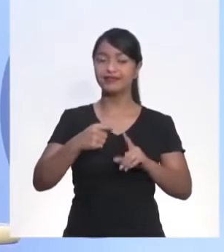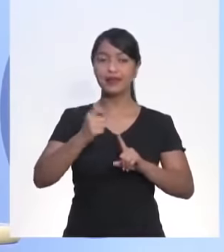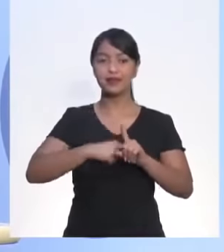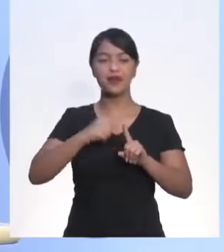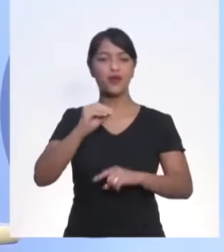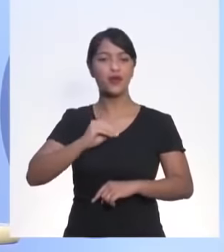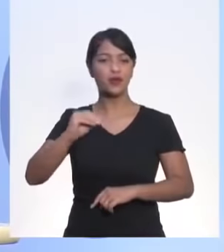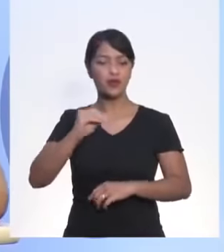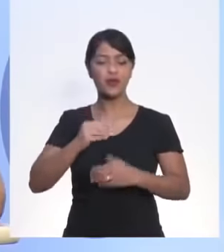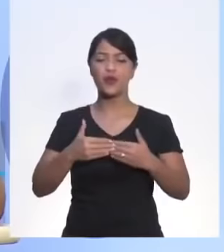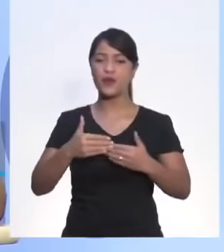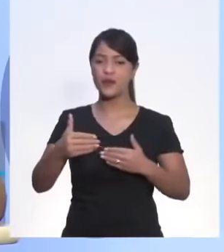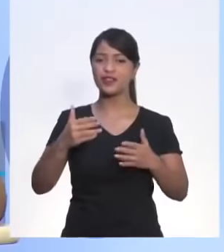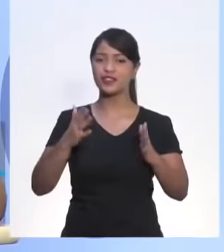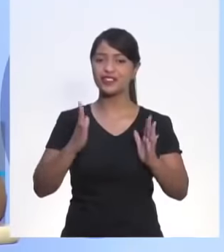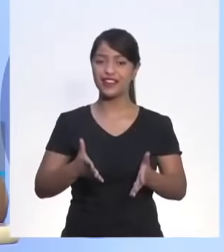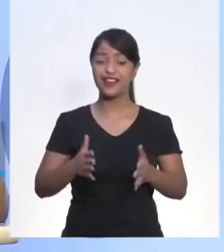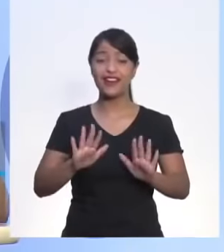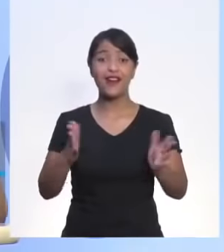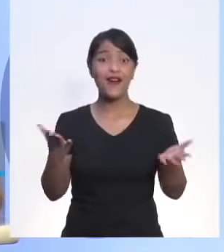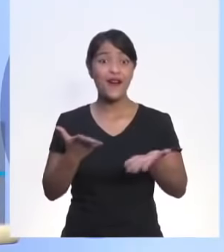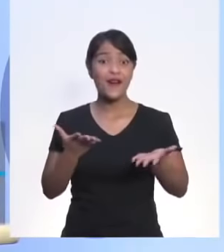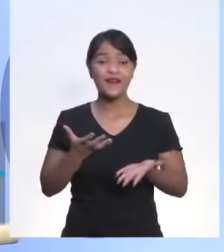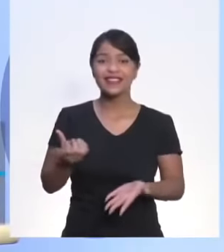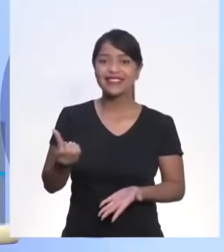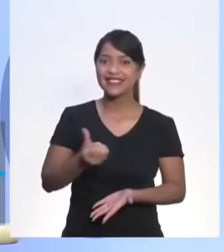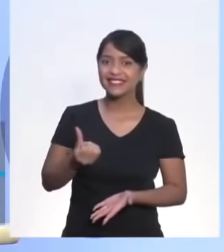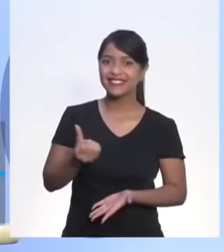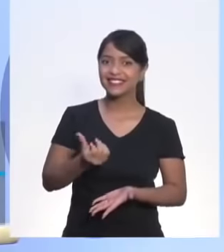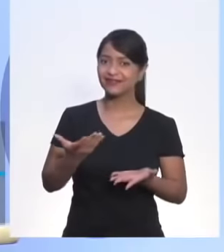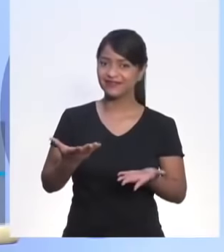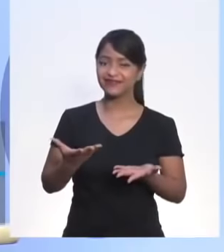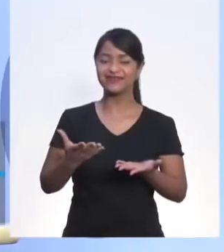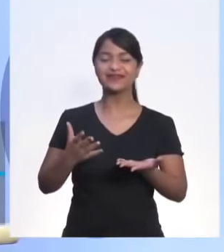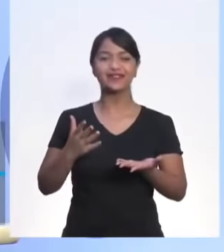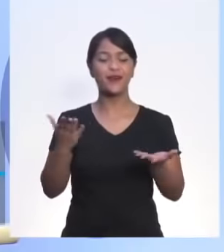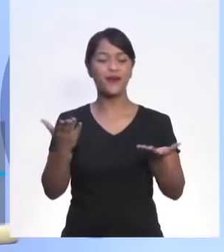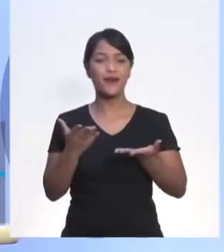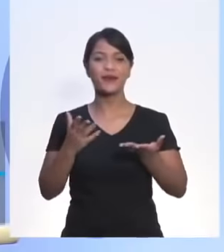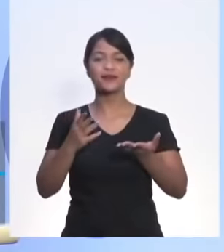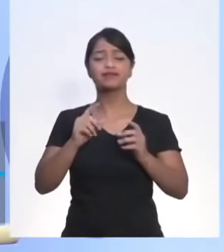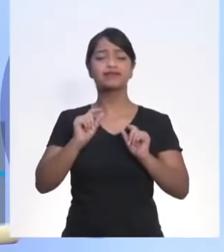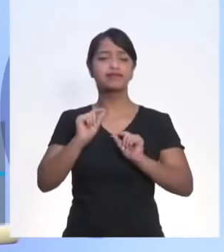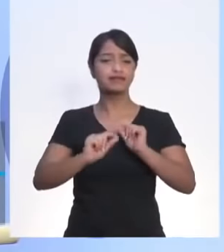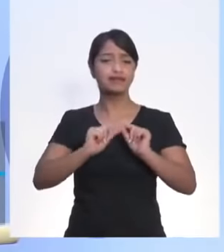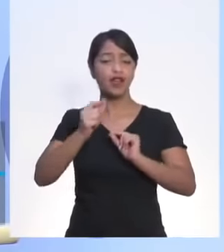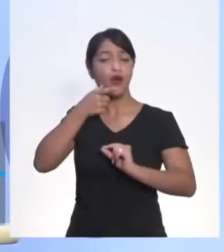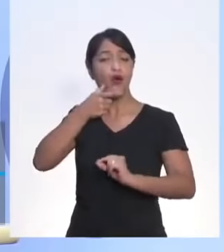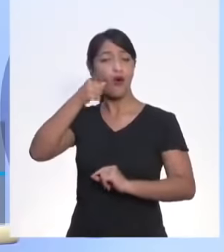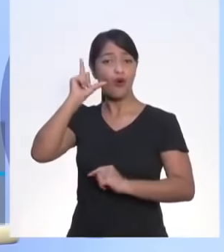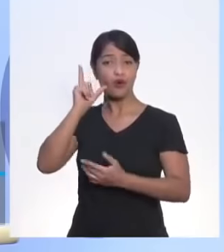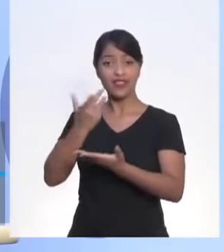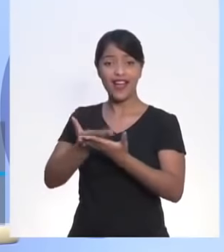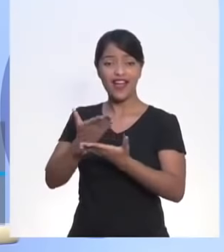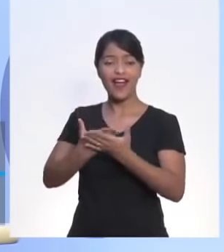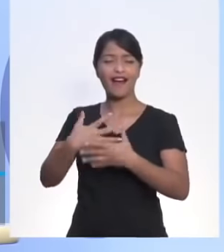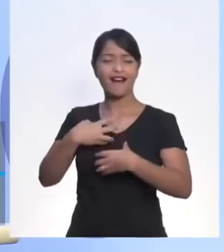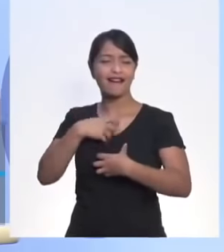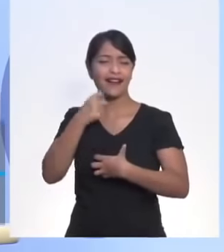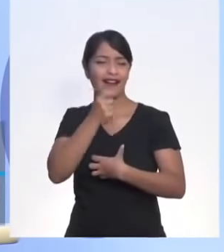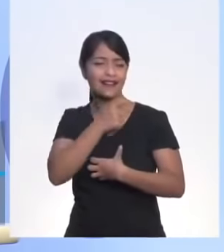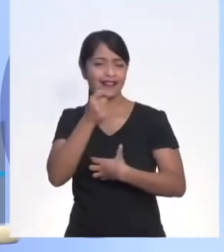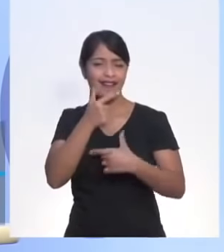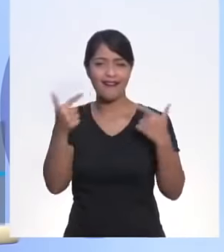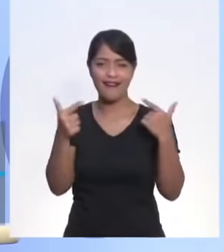já está aí e hoje é sexta-feira. E olha só, a gente vai continuar aquela aula de ontem, aquela aula engraçada,